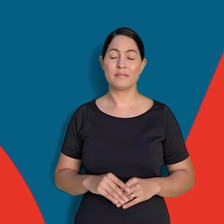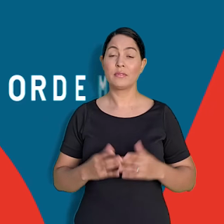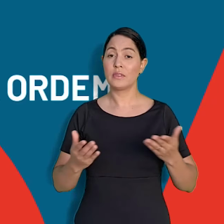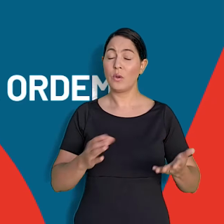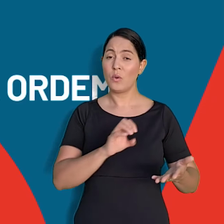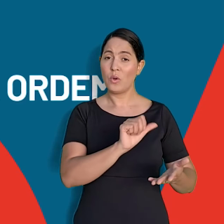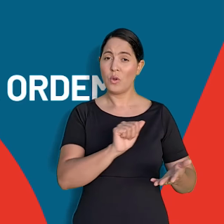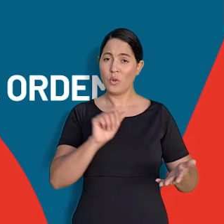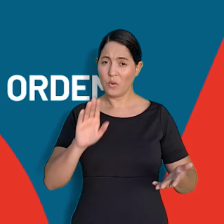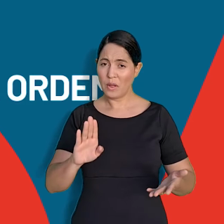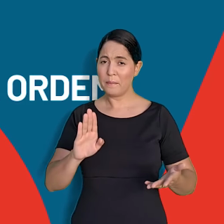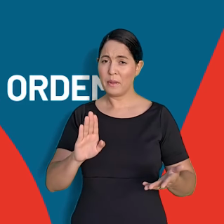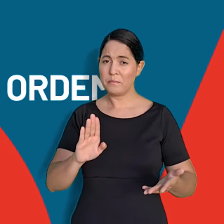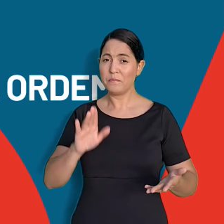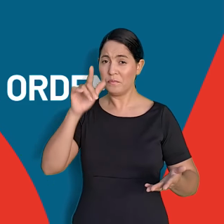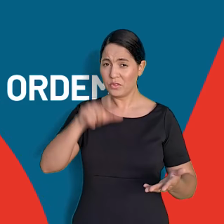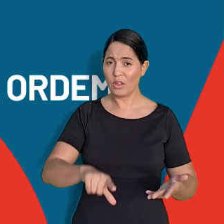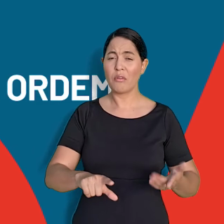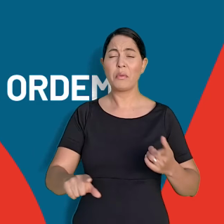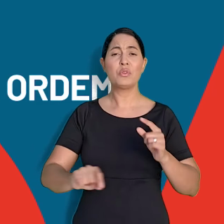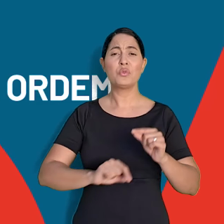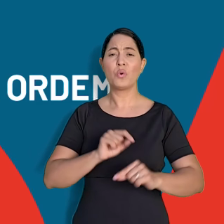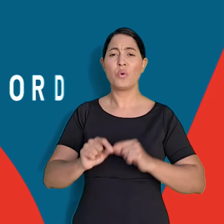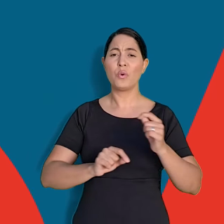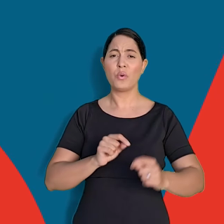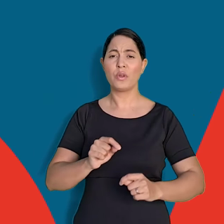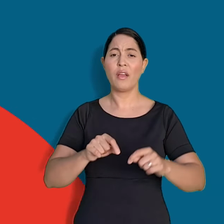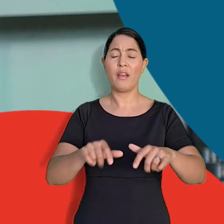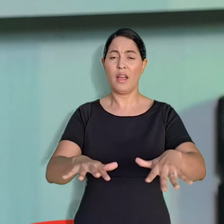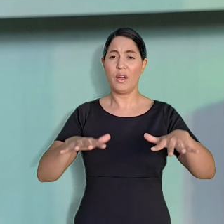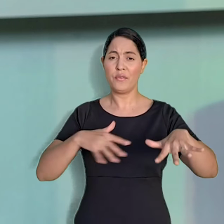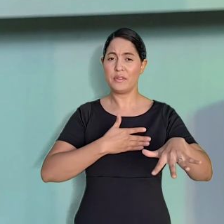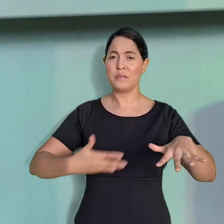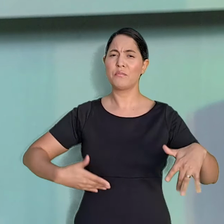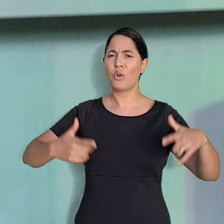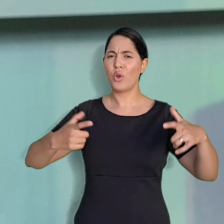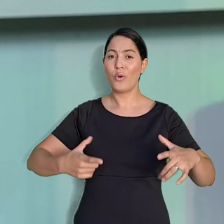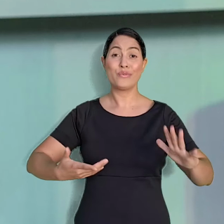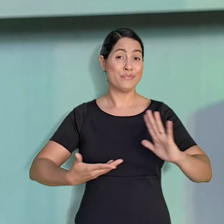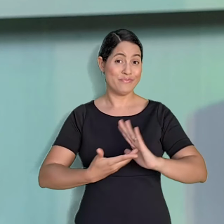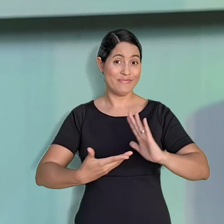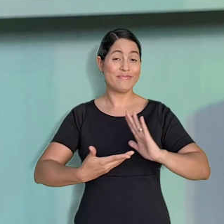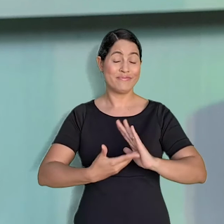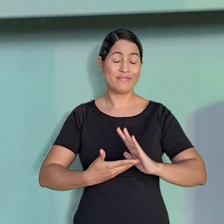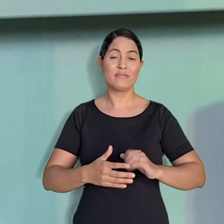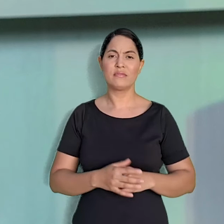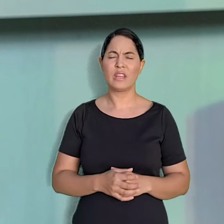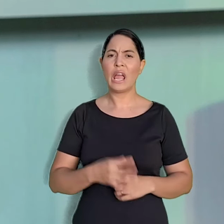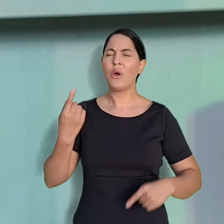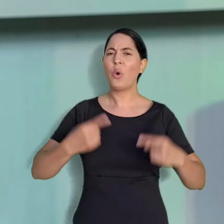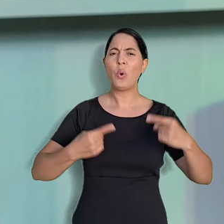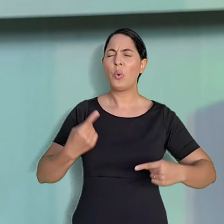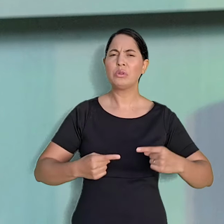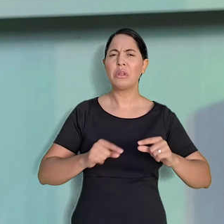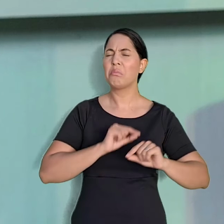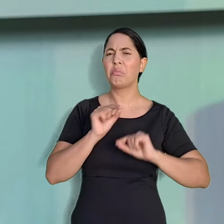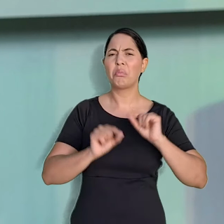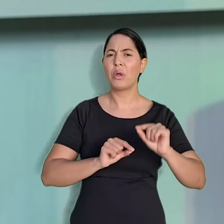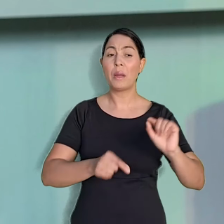A OAB Nacional participou de mais uma importante audiência pública na Câmara dos Deputados. O tema em debate